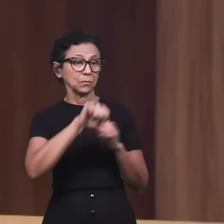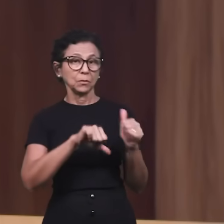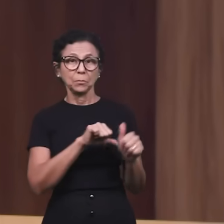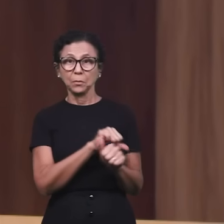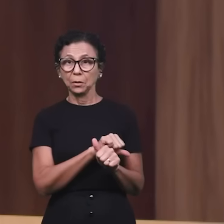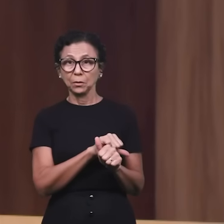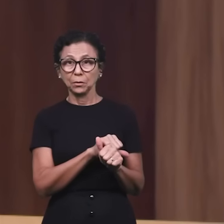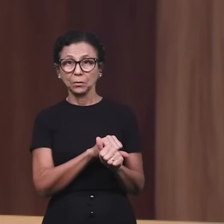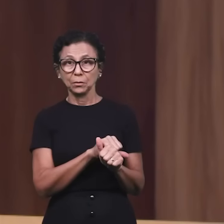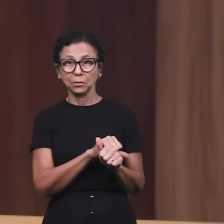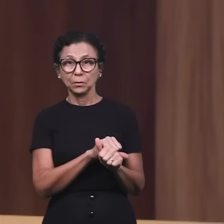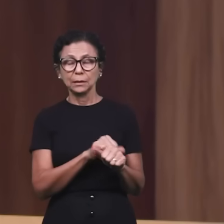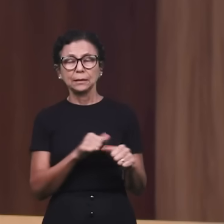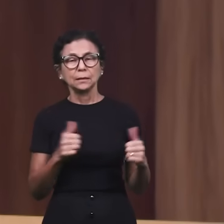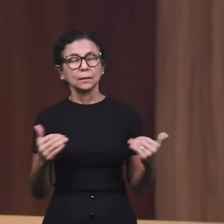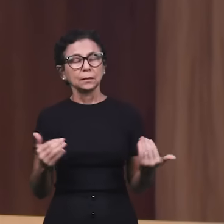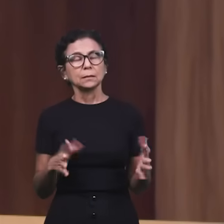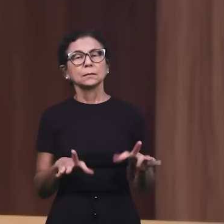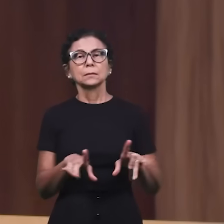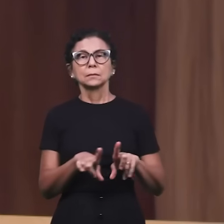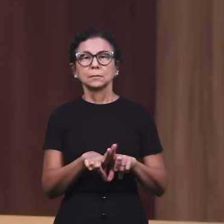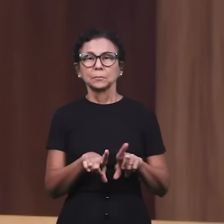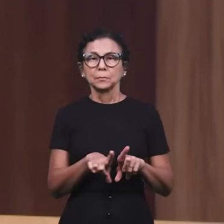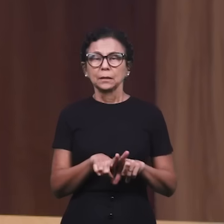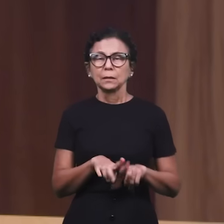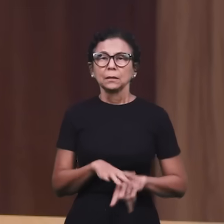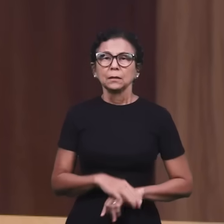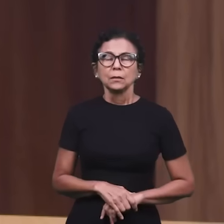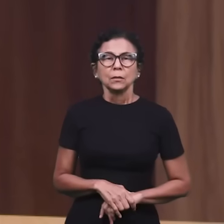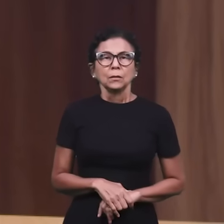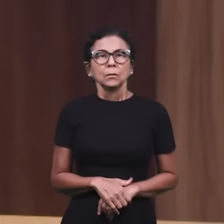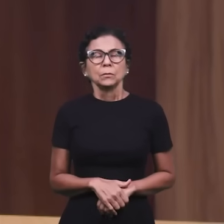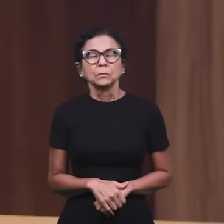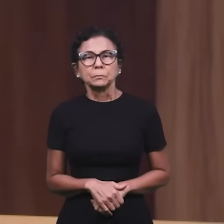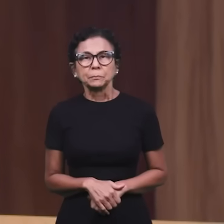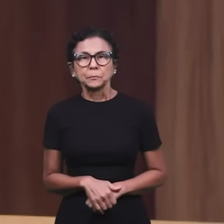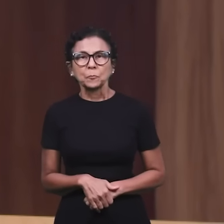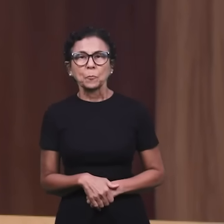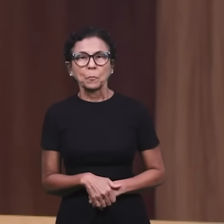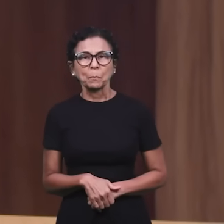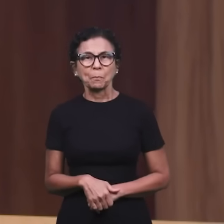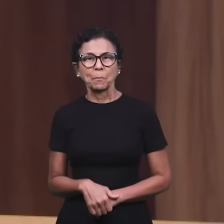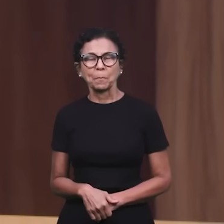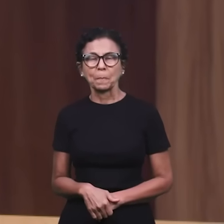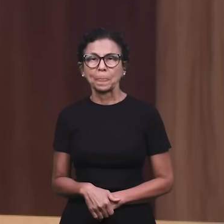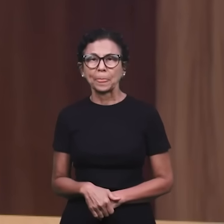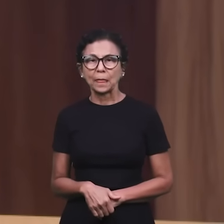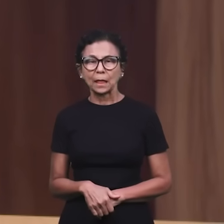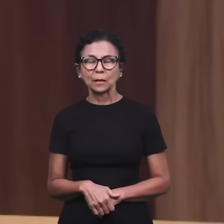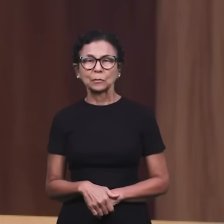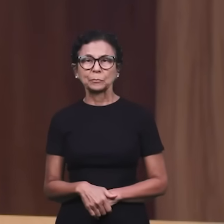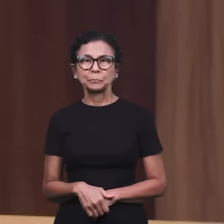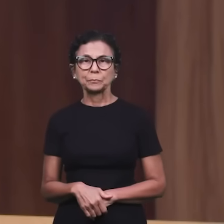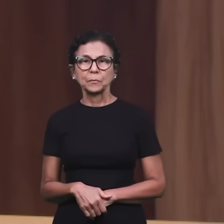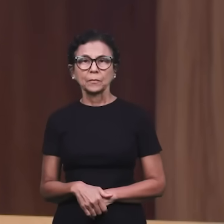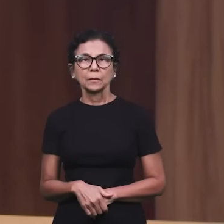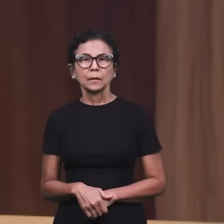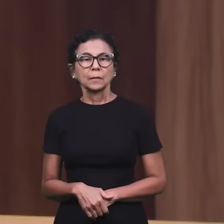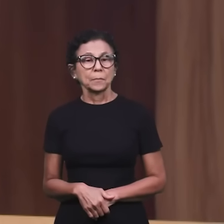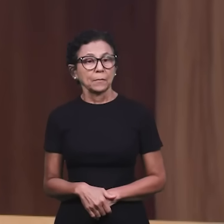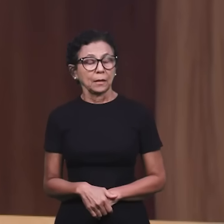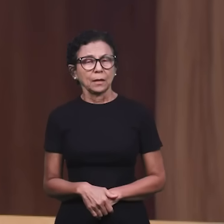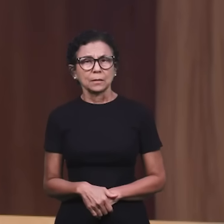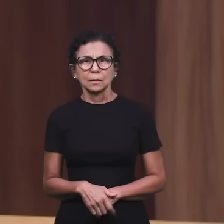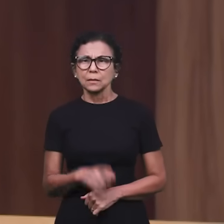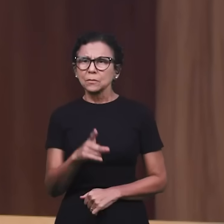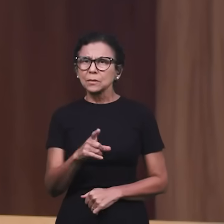sinais de uma família, porque às vezes você vê uma cura, você vê um sinal de maravilhas, mas um homem